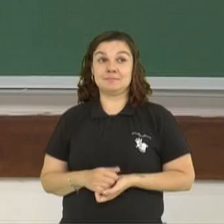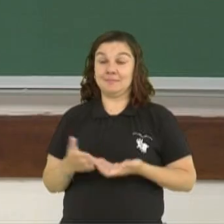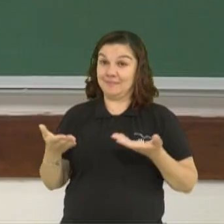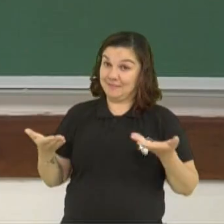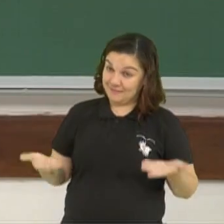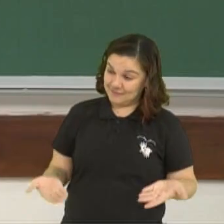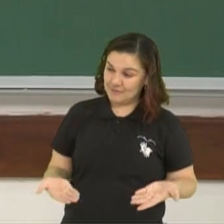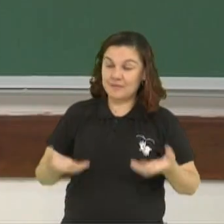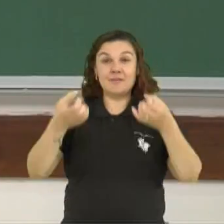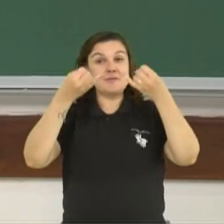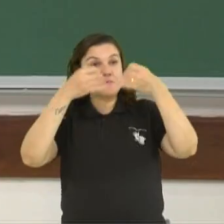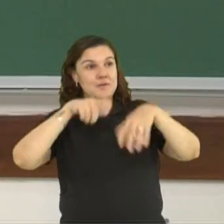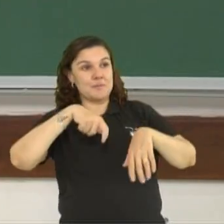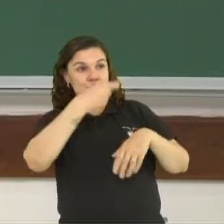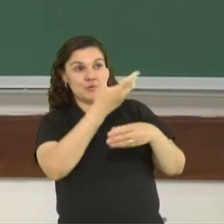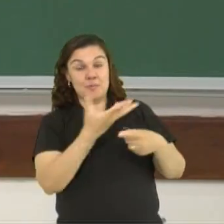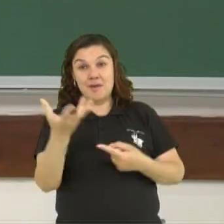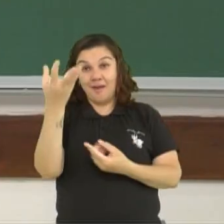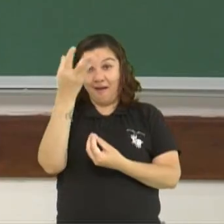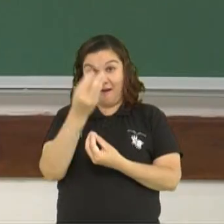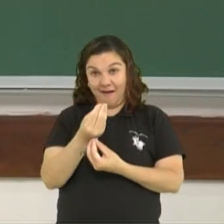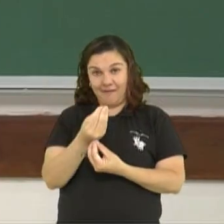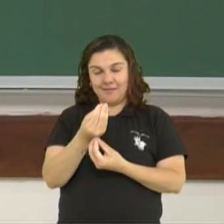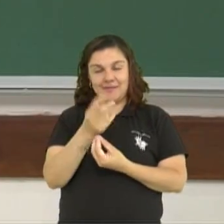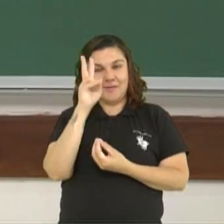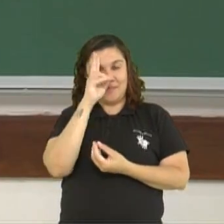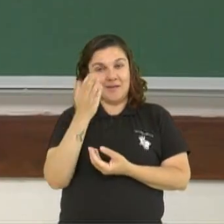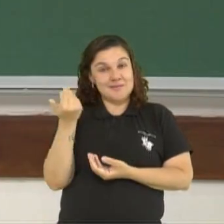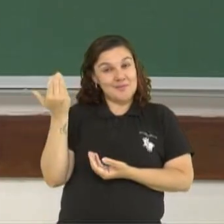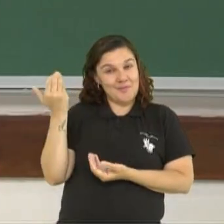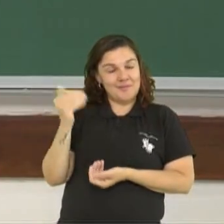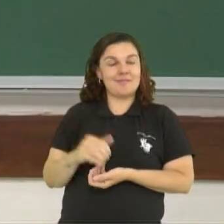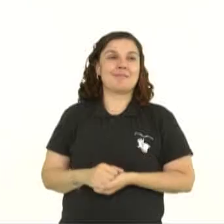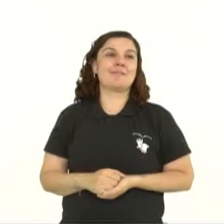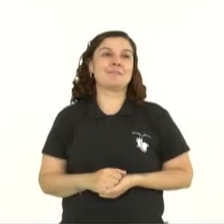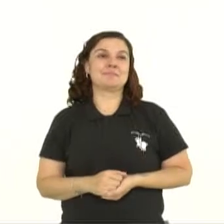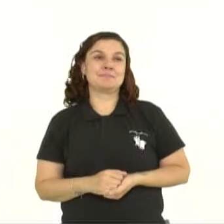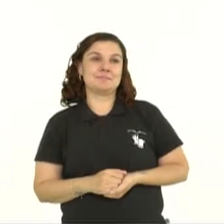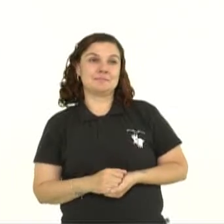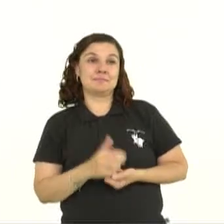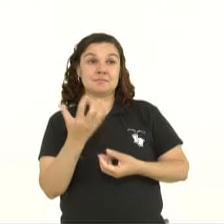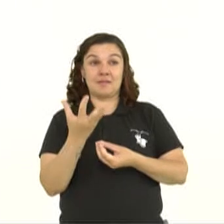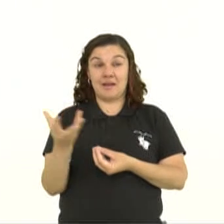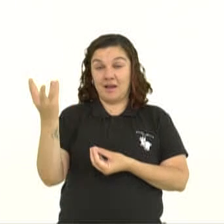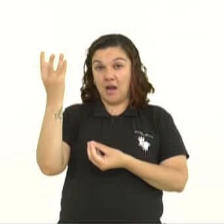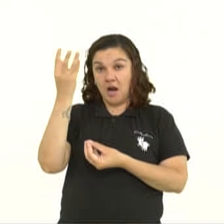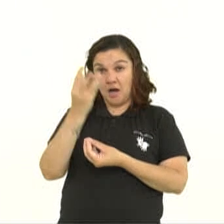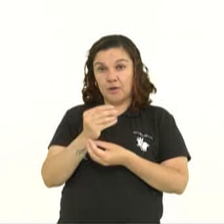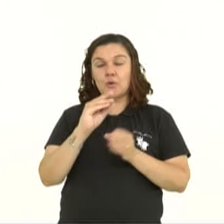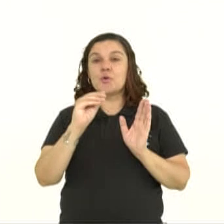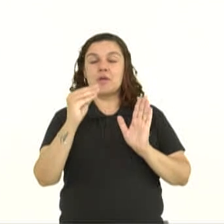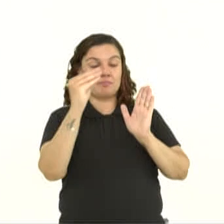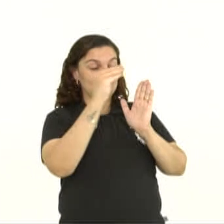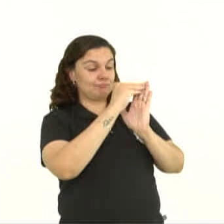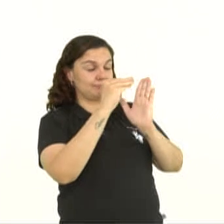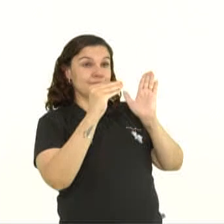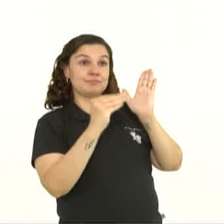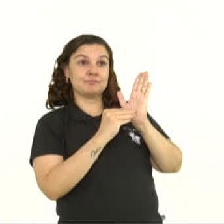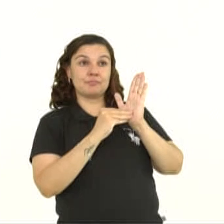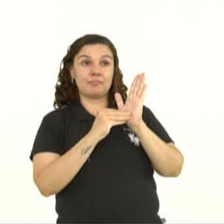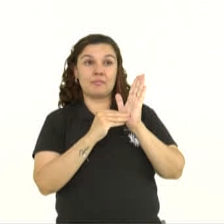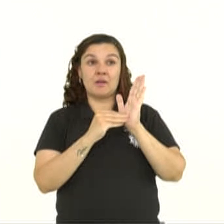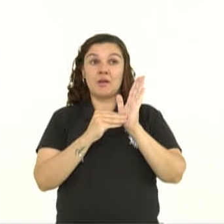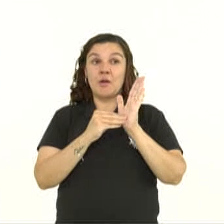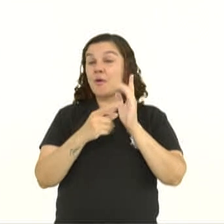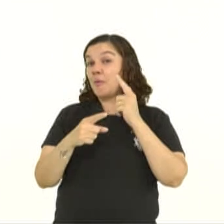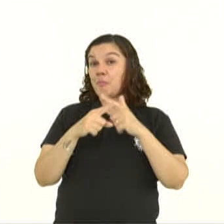Falando sobre artes pré-históricas, já demos uma boa pincelada, mas vamos falar mais um pouquinho. O termo arte é quase substituído por registro. Por que registro?